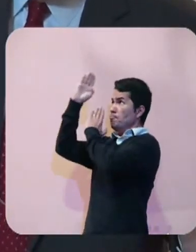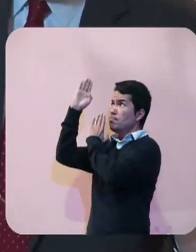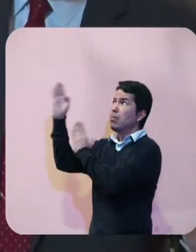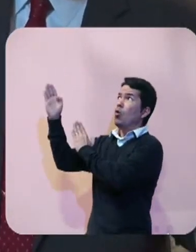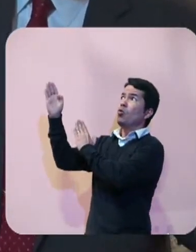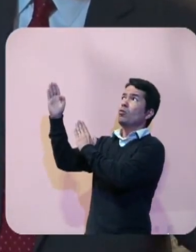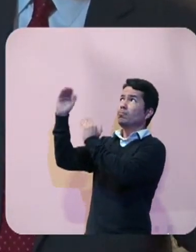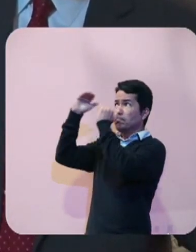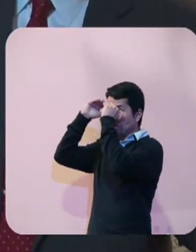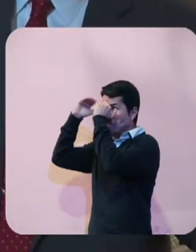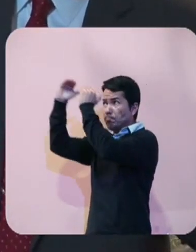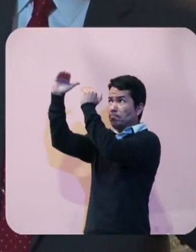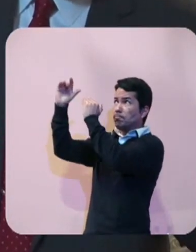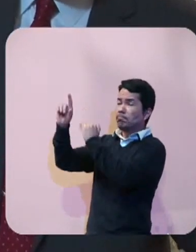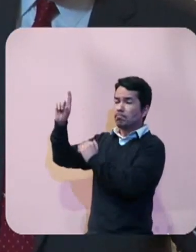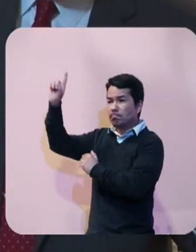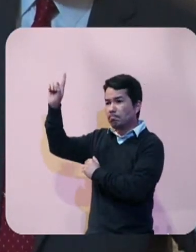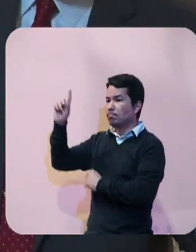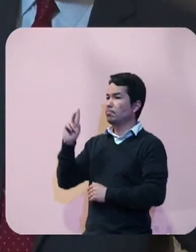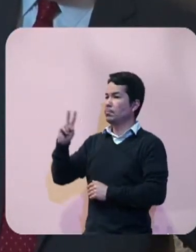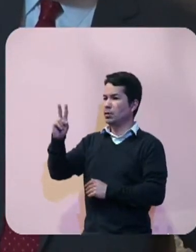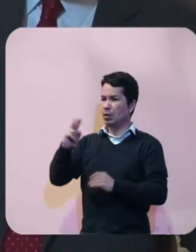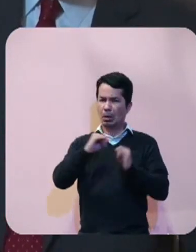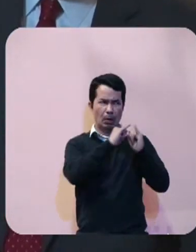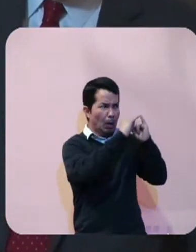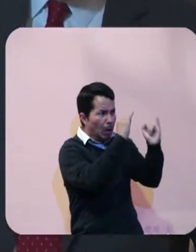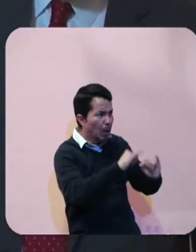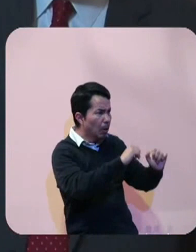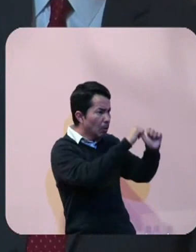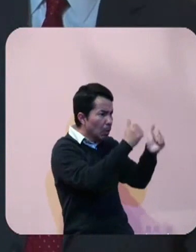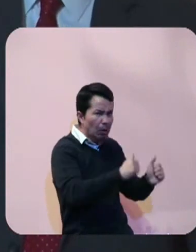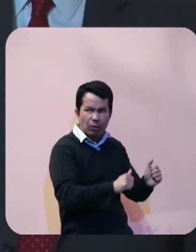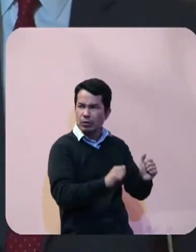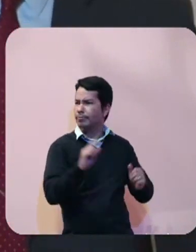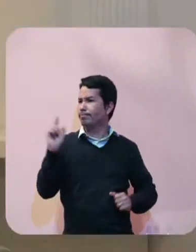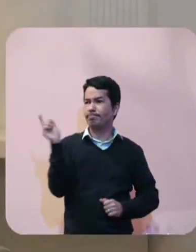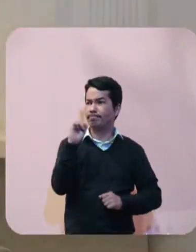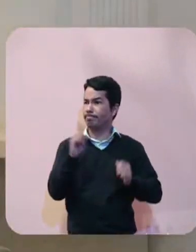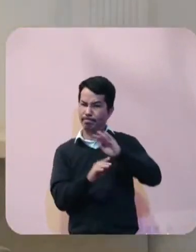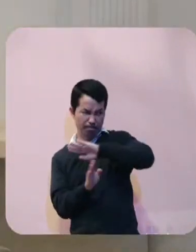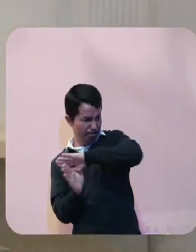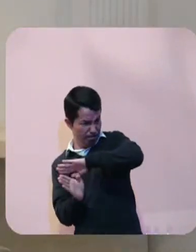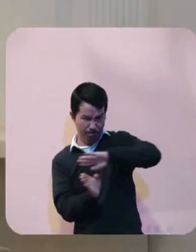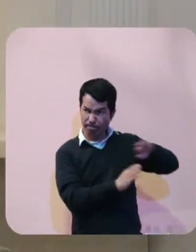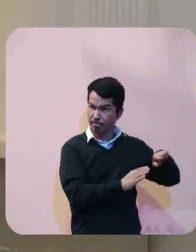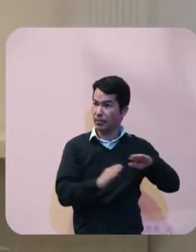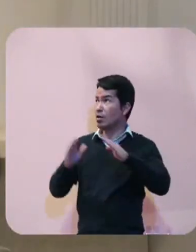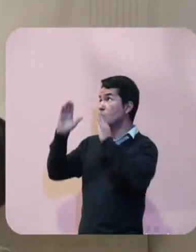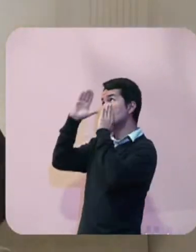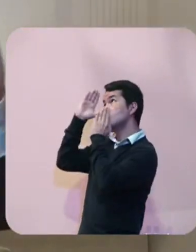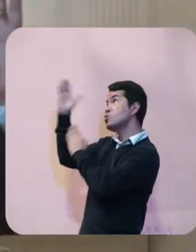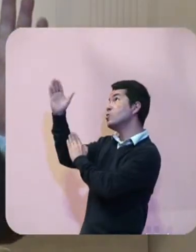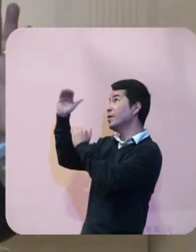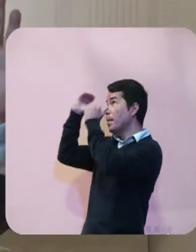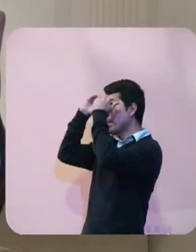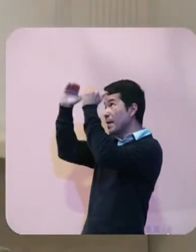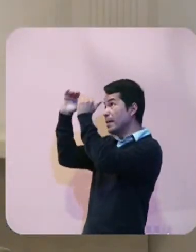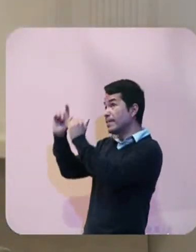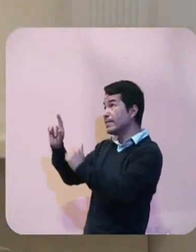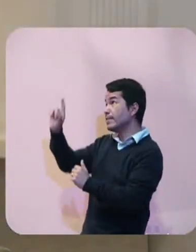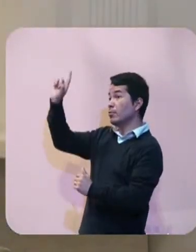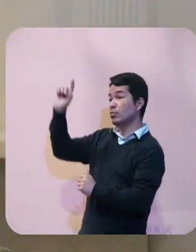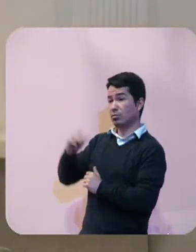lhes dou, para seguir outros deuses e prestar-lhes cultos. Você pode imaginar a